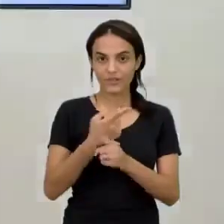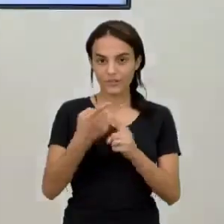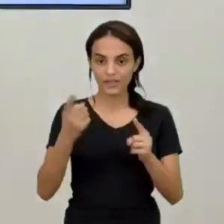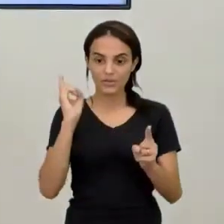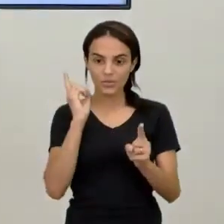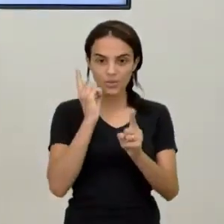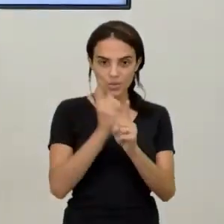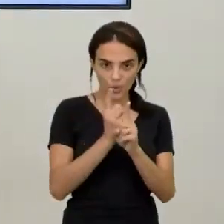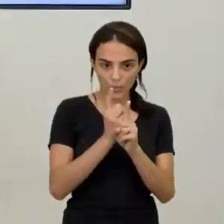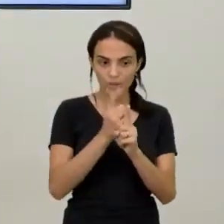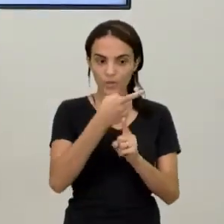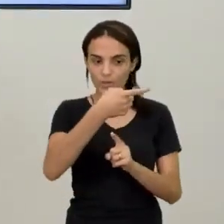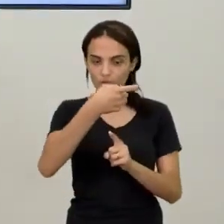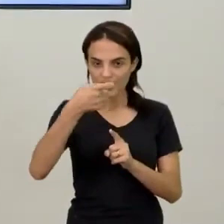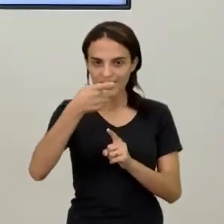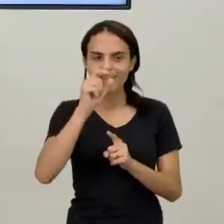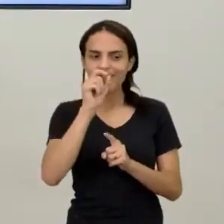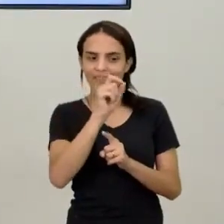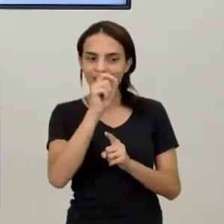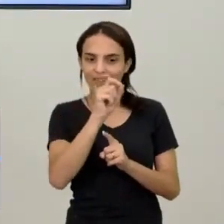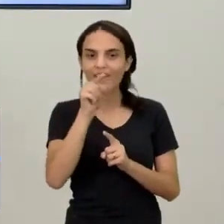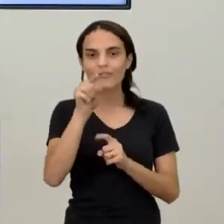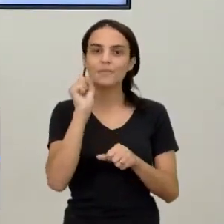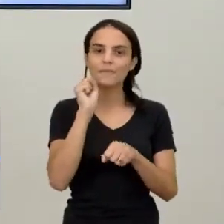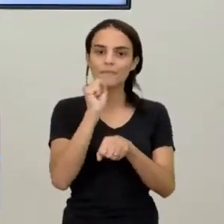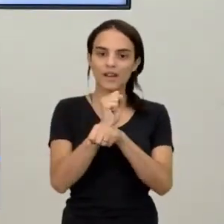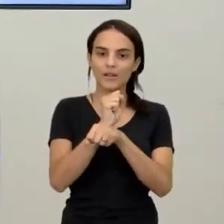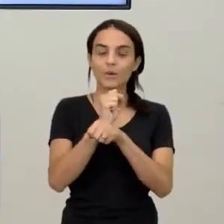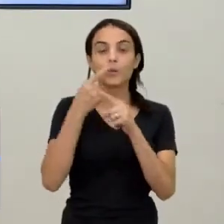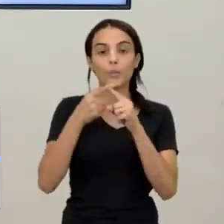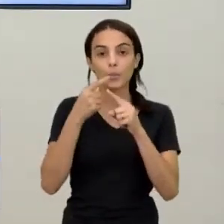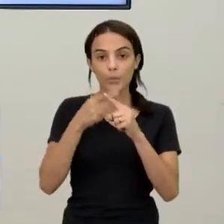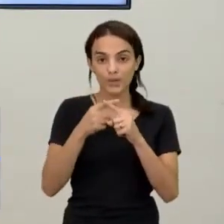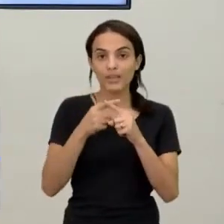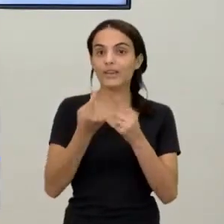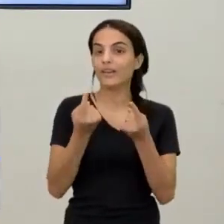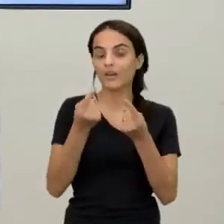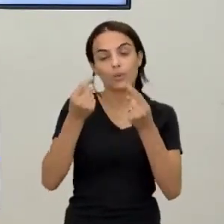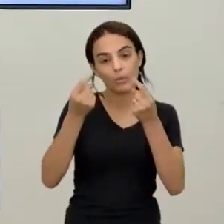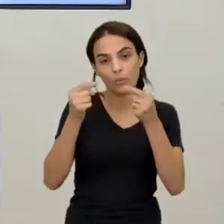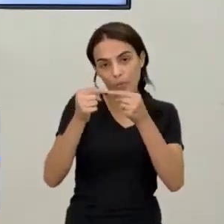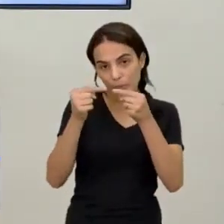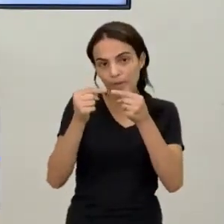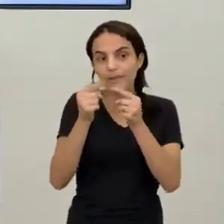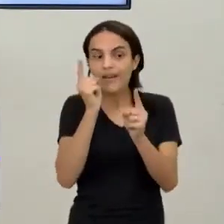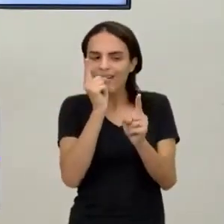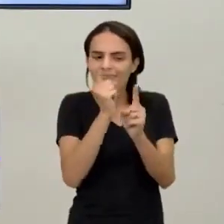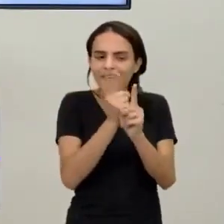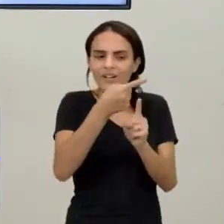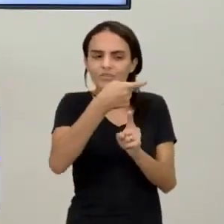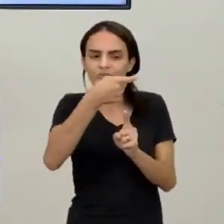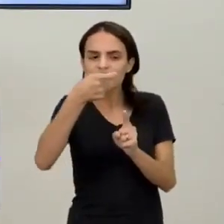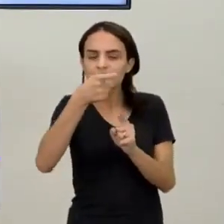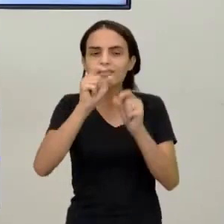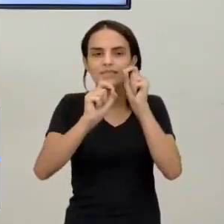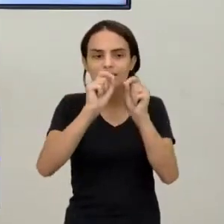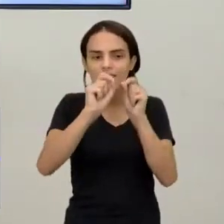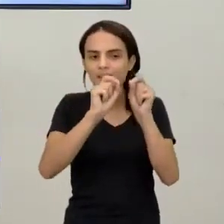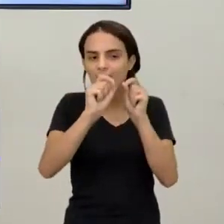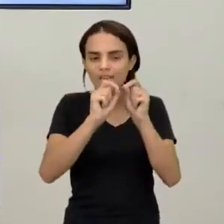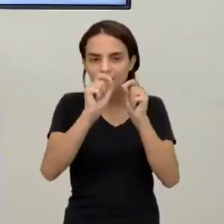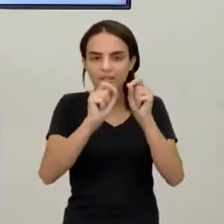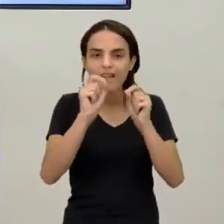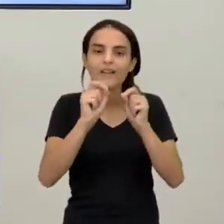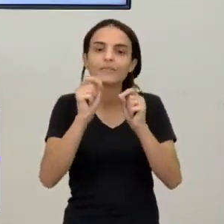descobre quem é a letra, você para, porque as equações, elas servem para isso, para descobrir quem é a letra, quem é a incógnita. Quem